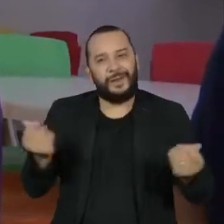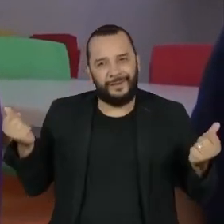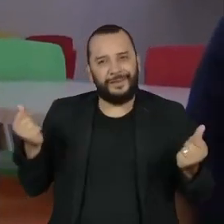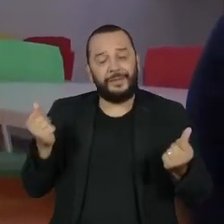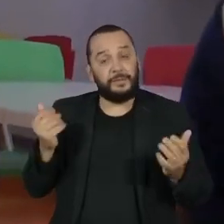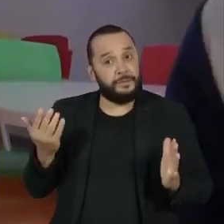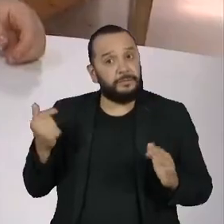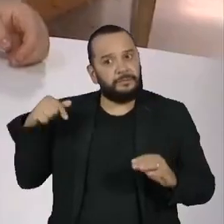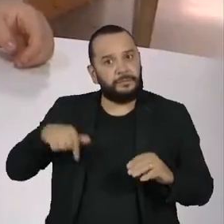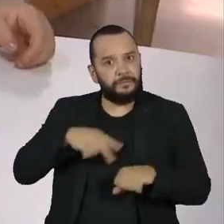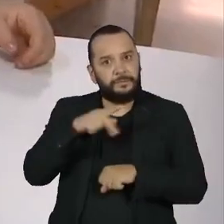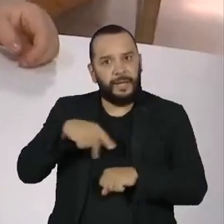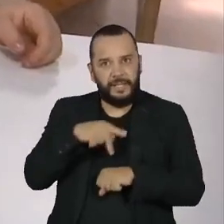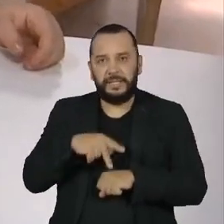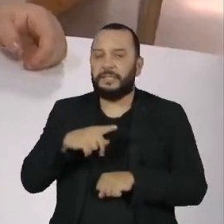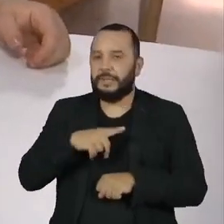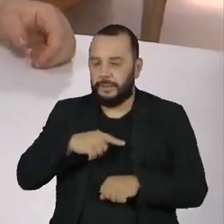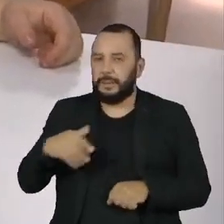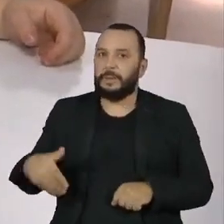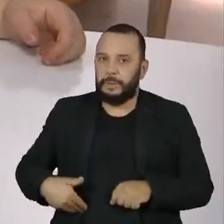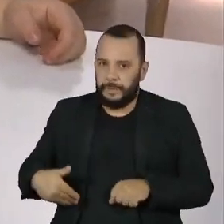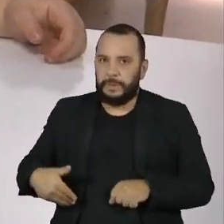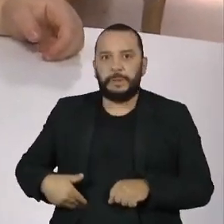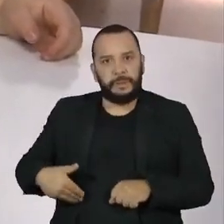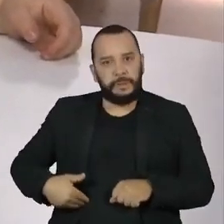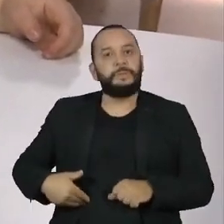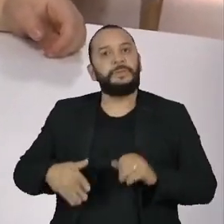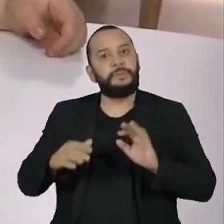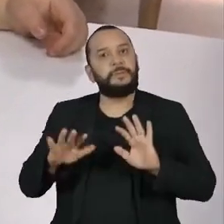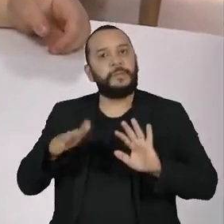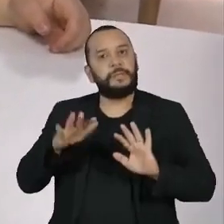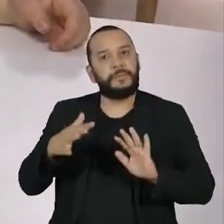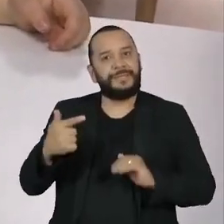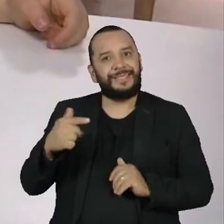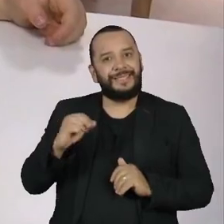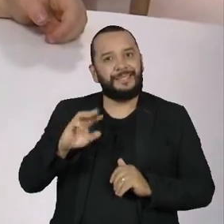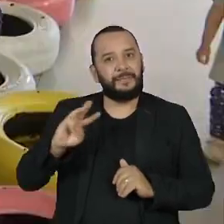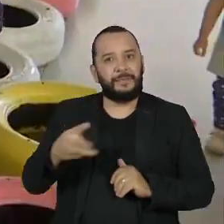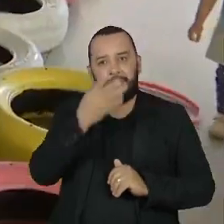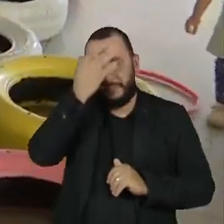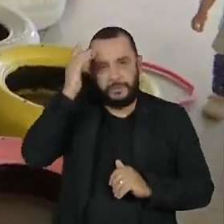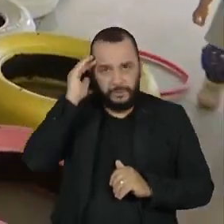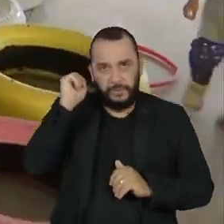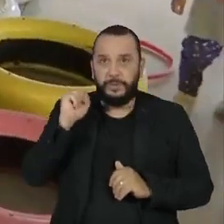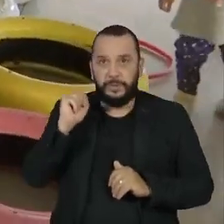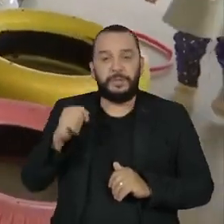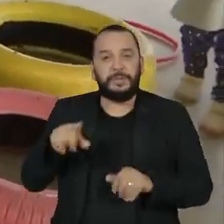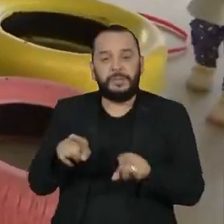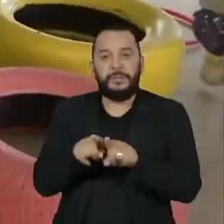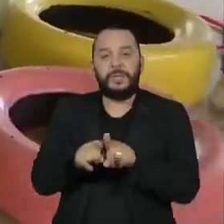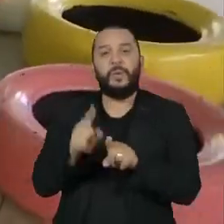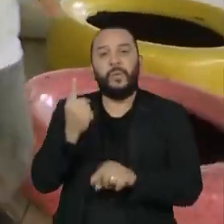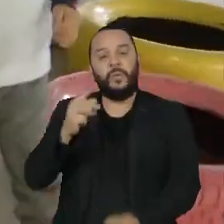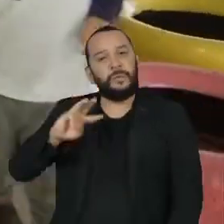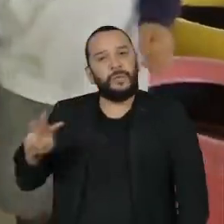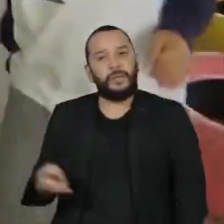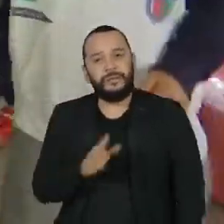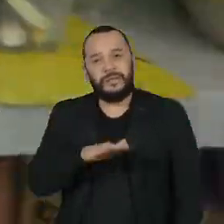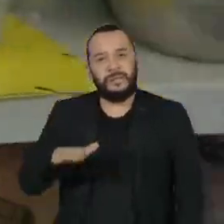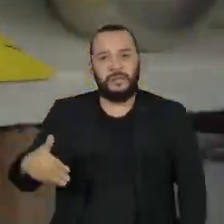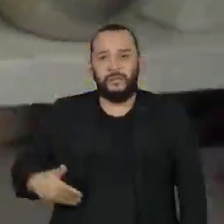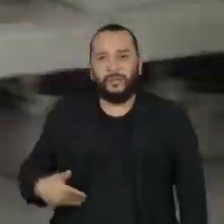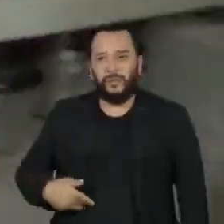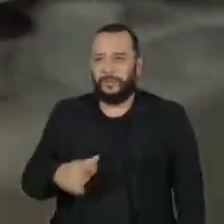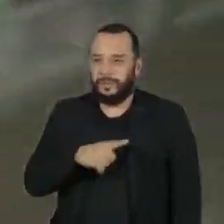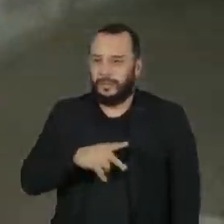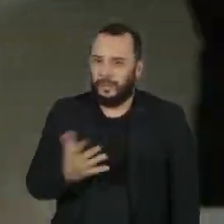um país onde a insegurança alimentar alcança mais de 70 milhões de pessoas e mais de 1 milhão de crianças passam fome.